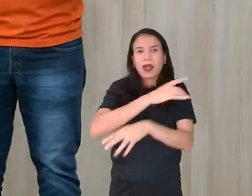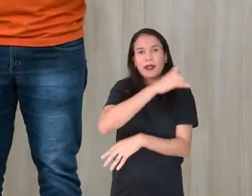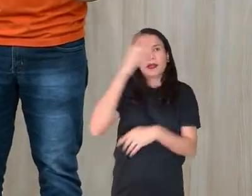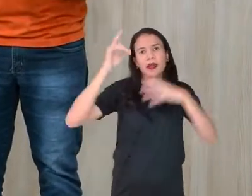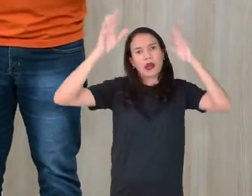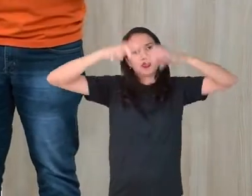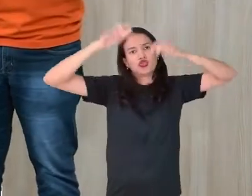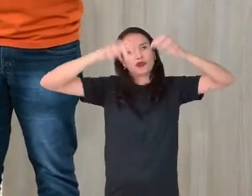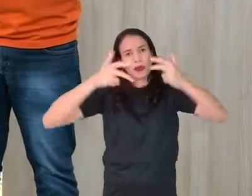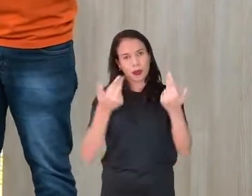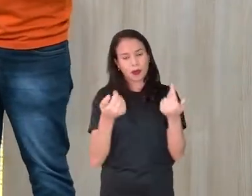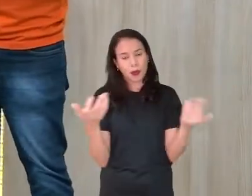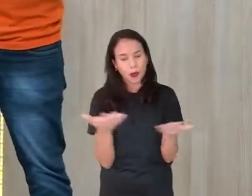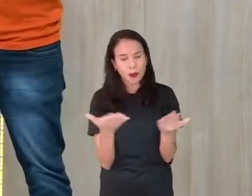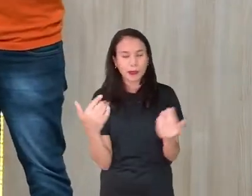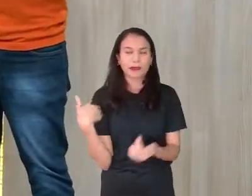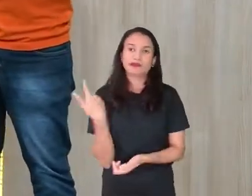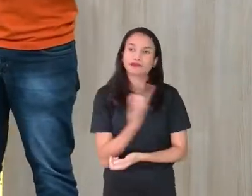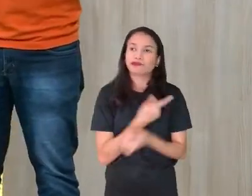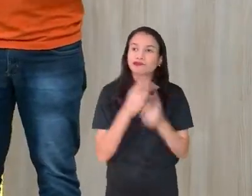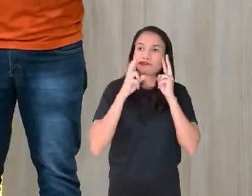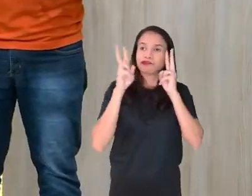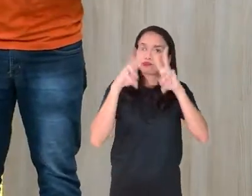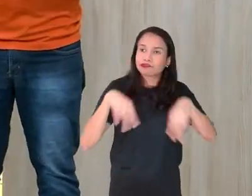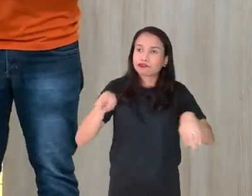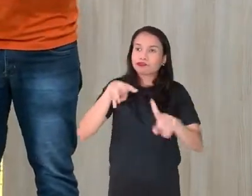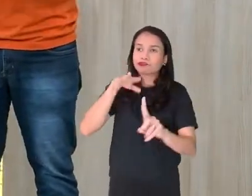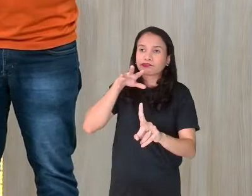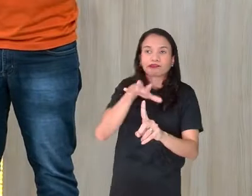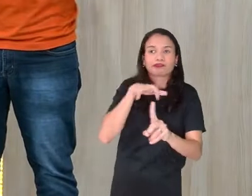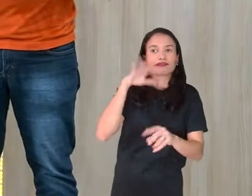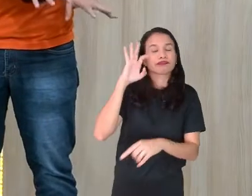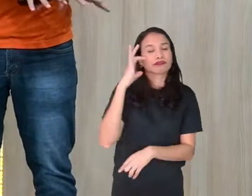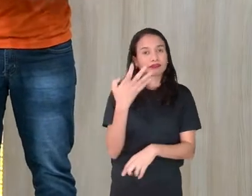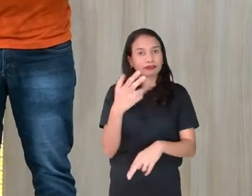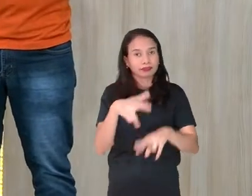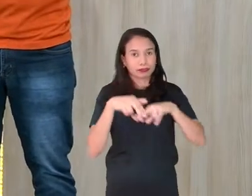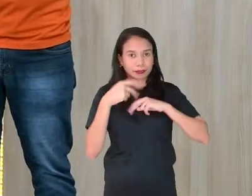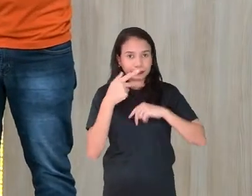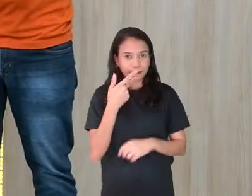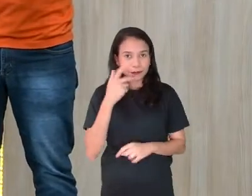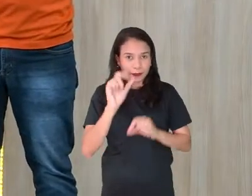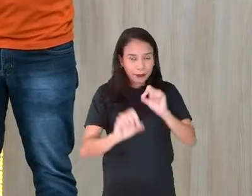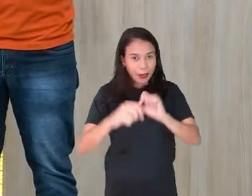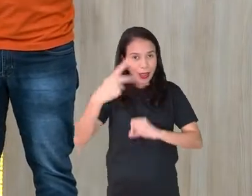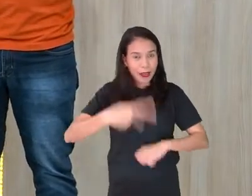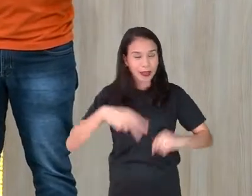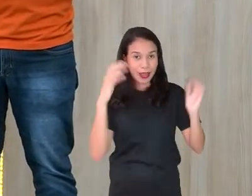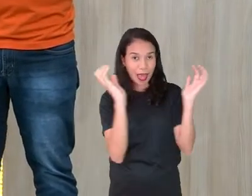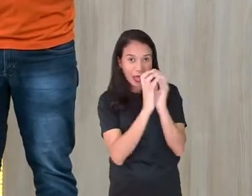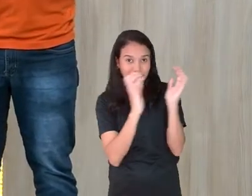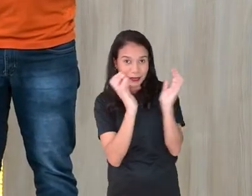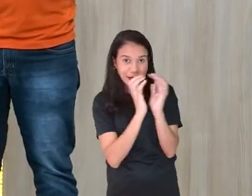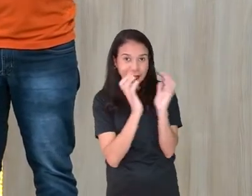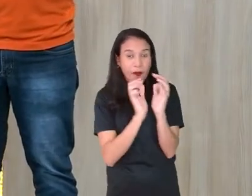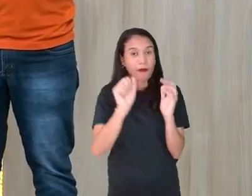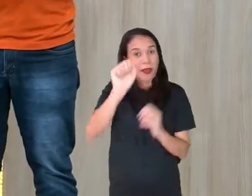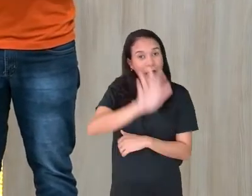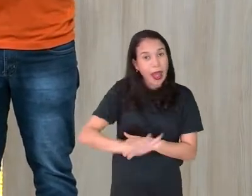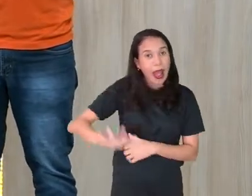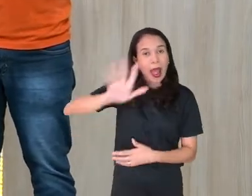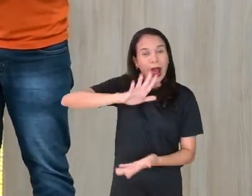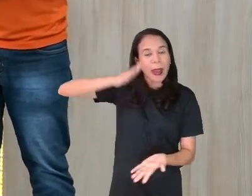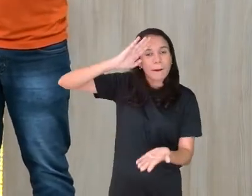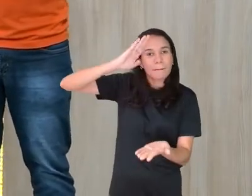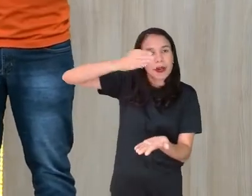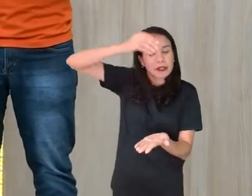como hoje, que a gente já vê essas consequências. Então lembra que eu falei que Recife, né, pelo menos a área mais central